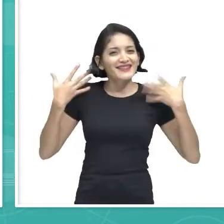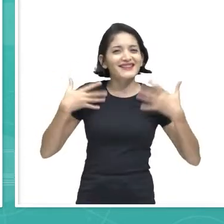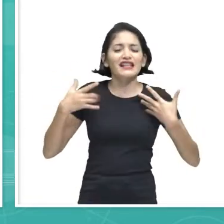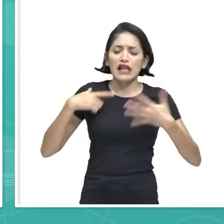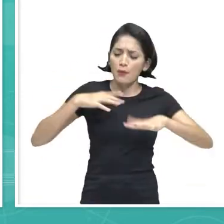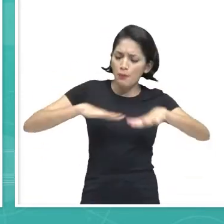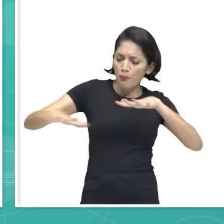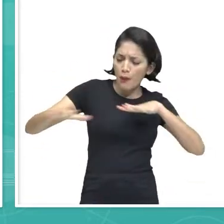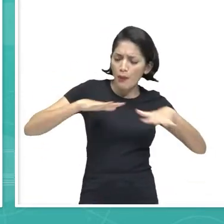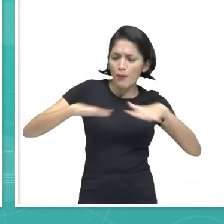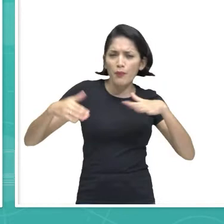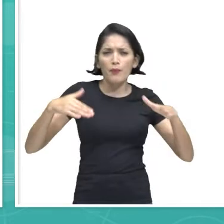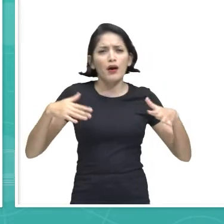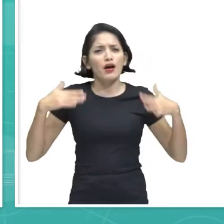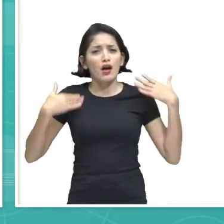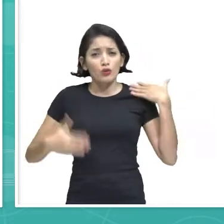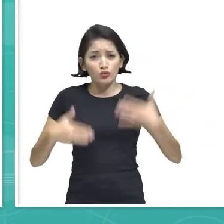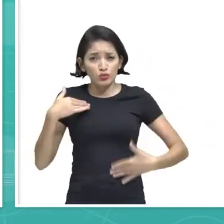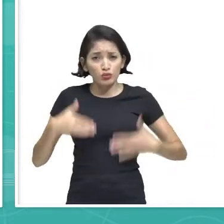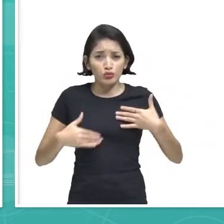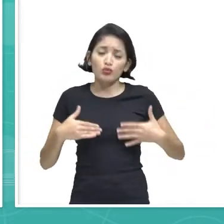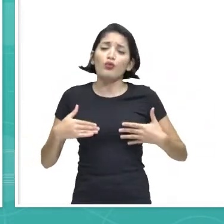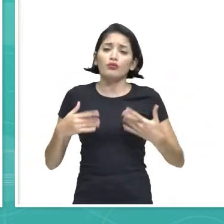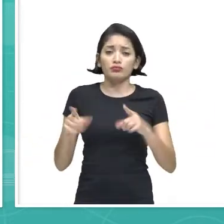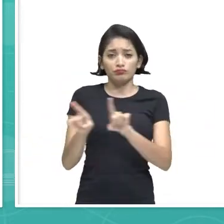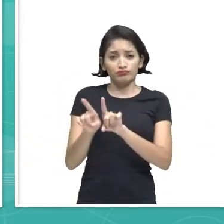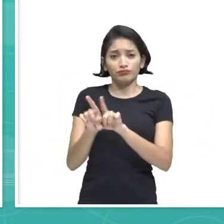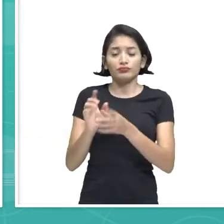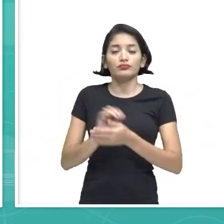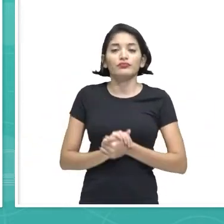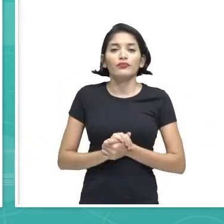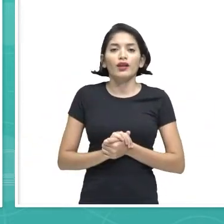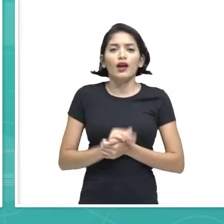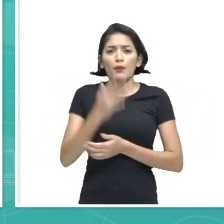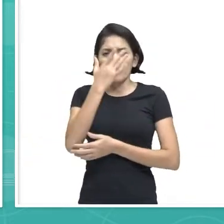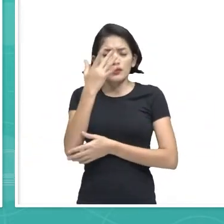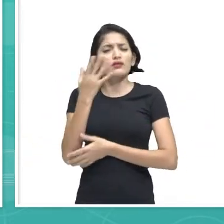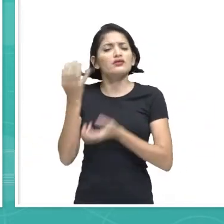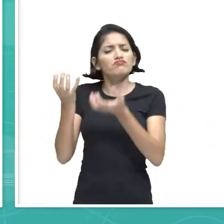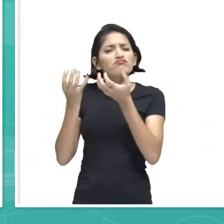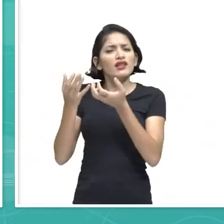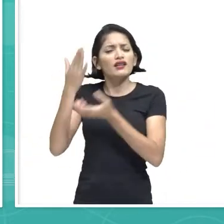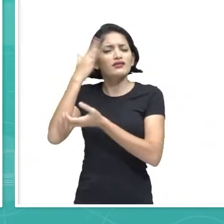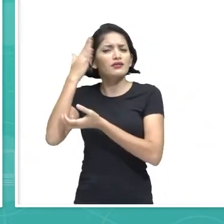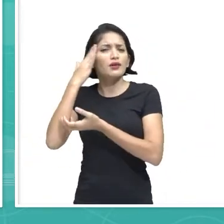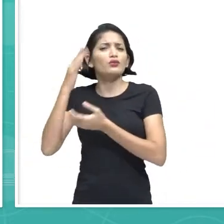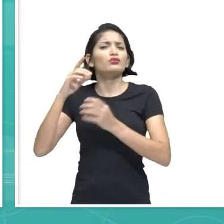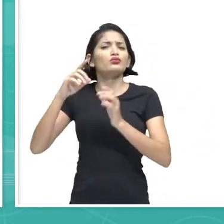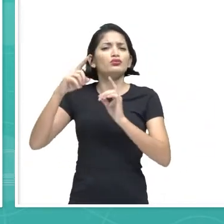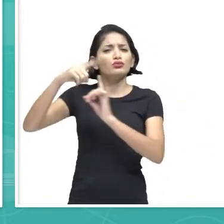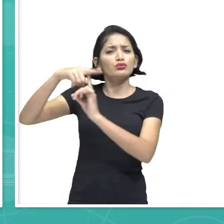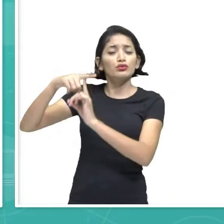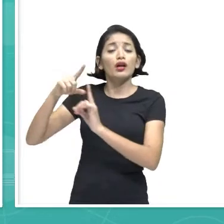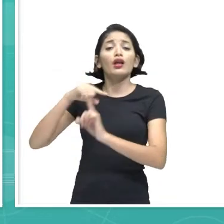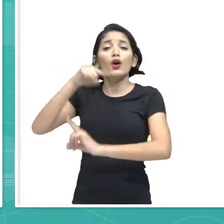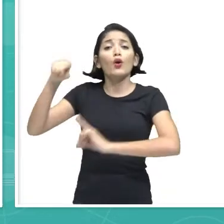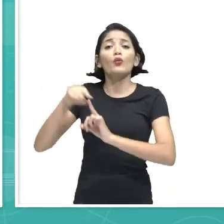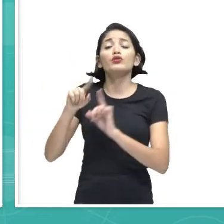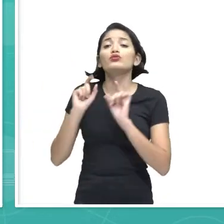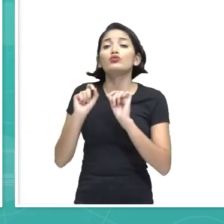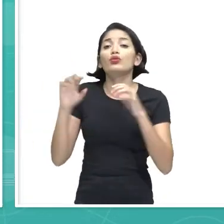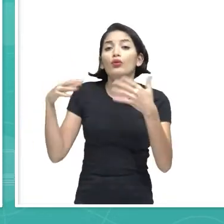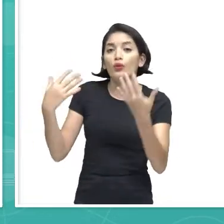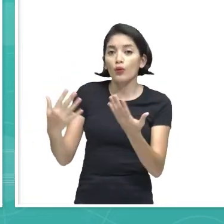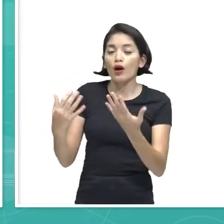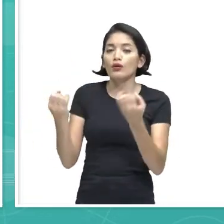movimentos corporais expressivos e bem marcados. E normalmente quem procura por esse tipo de ginástica tem um objetivo do quê?